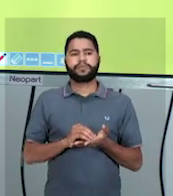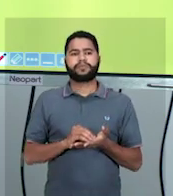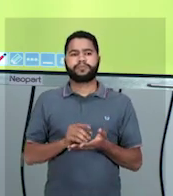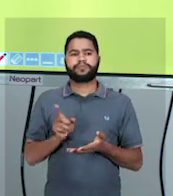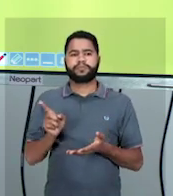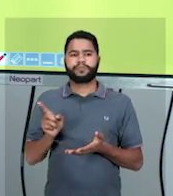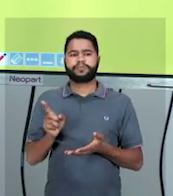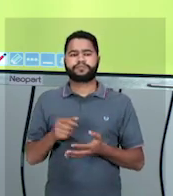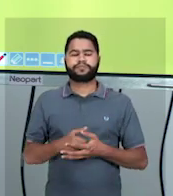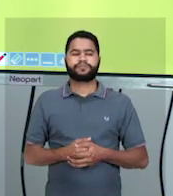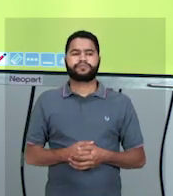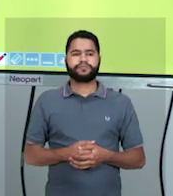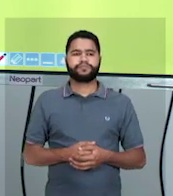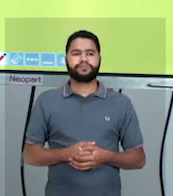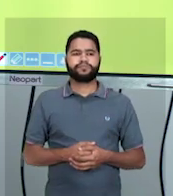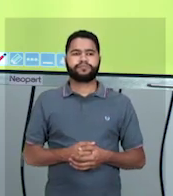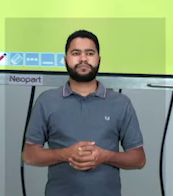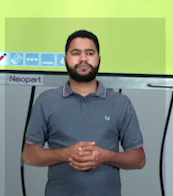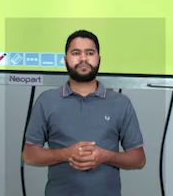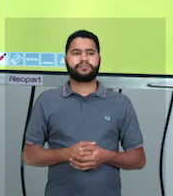então é